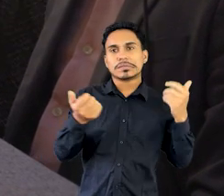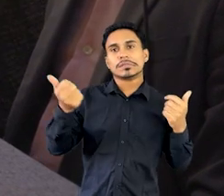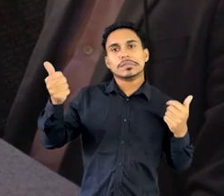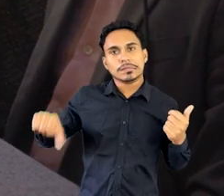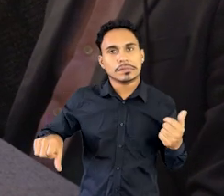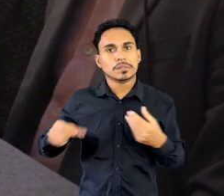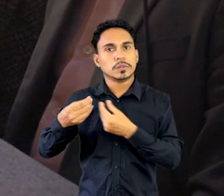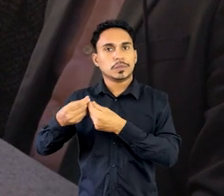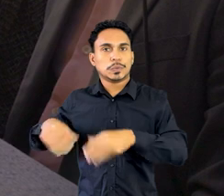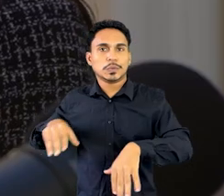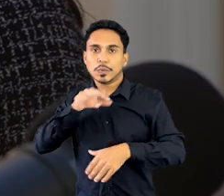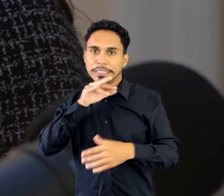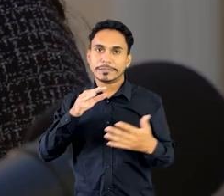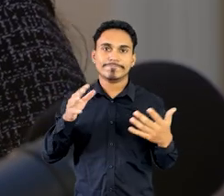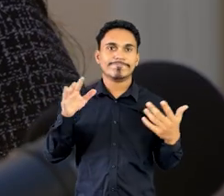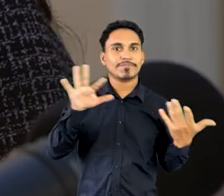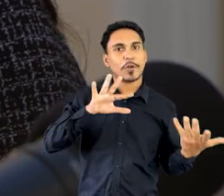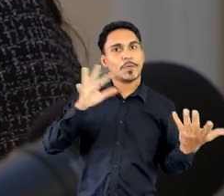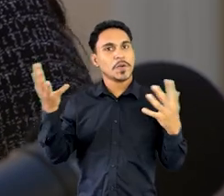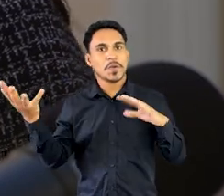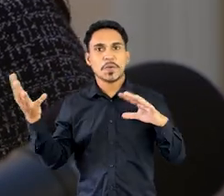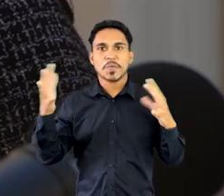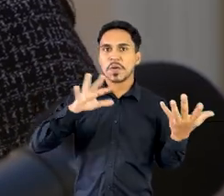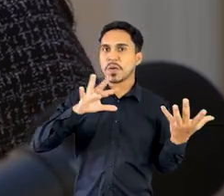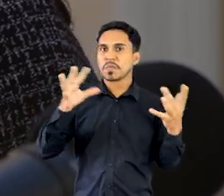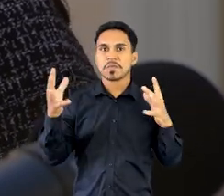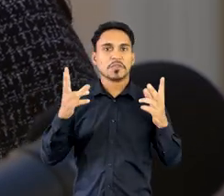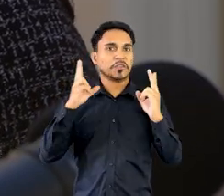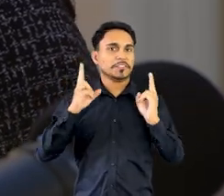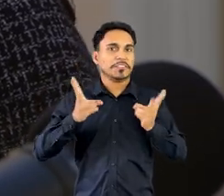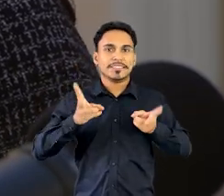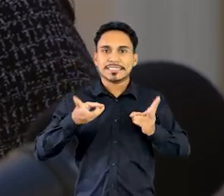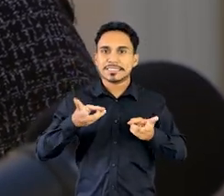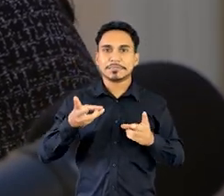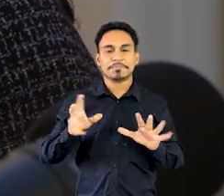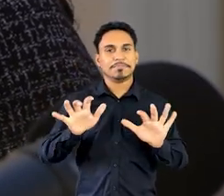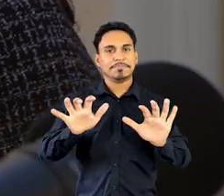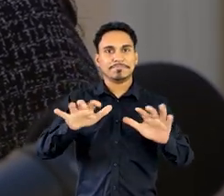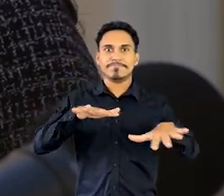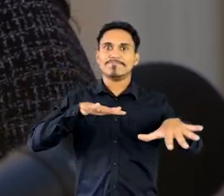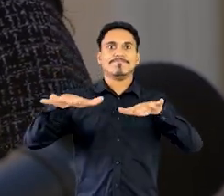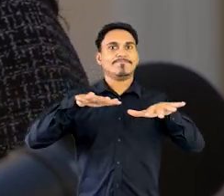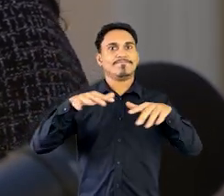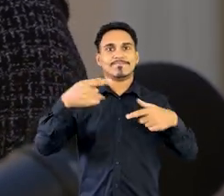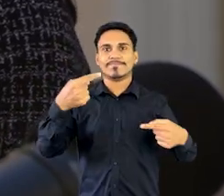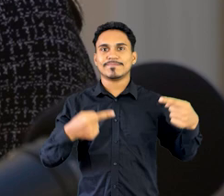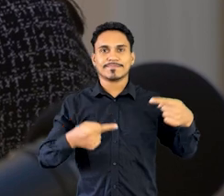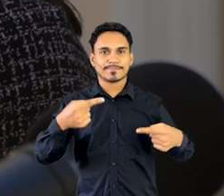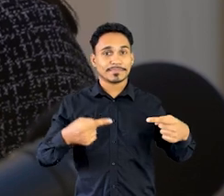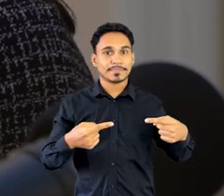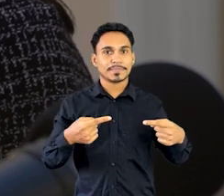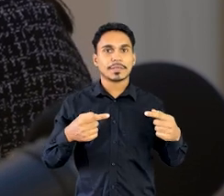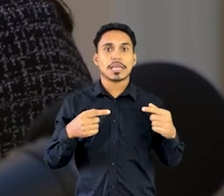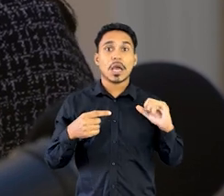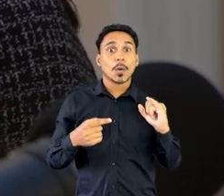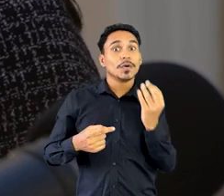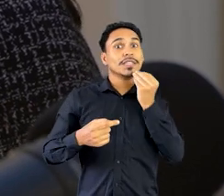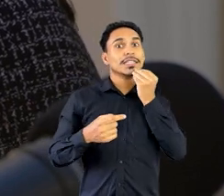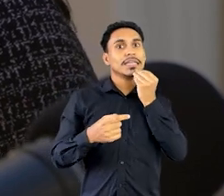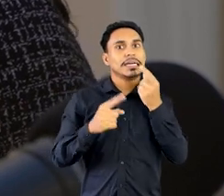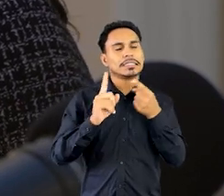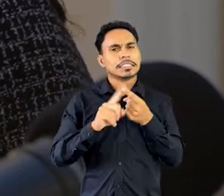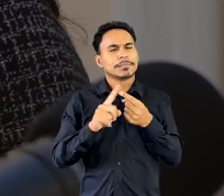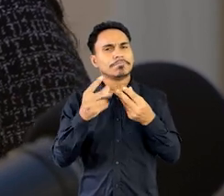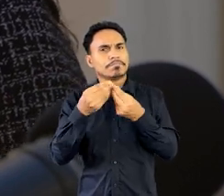boa pode vir uma coisa que é ruim e a gente vive nessas constantes eh ameaças e oportunidades né